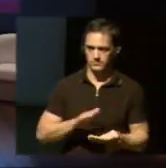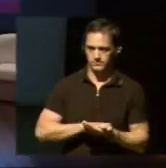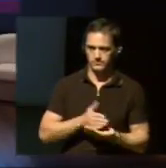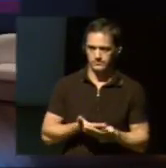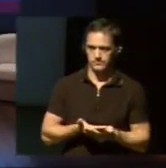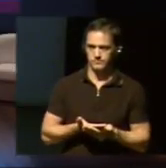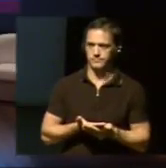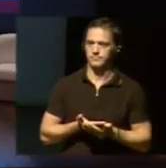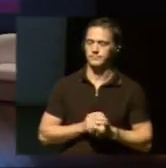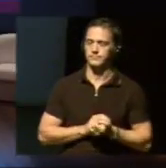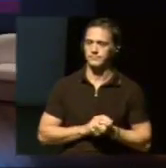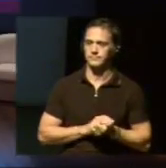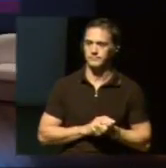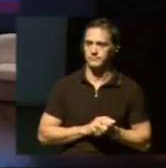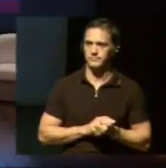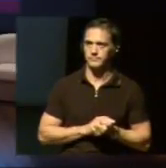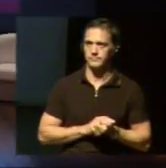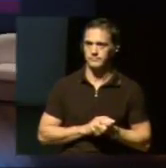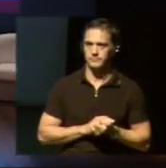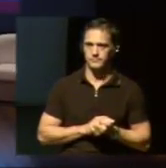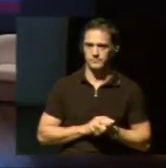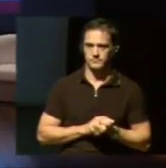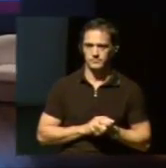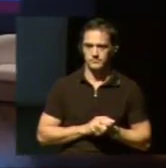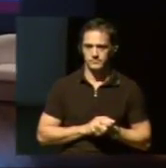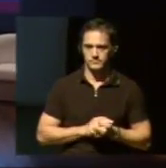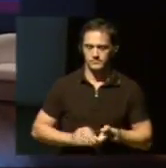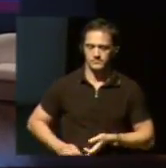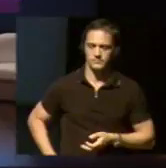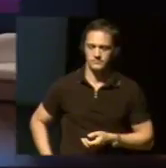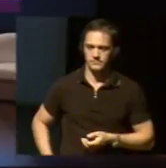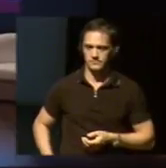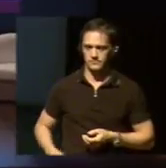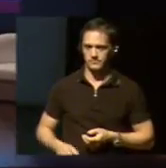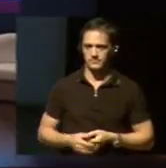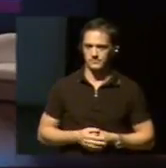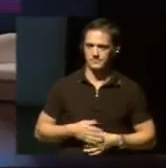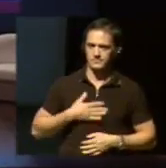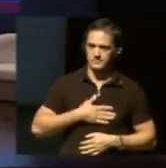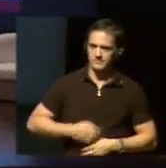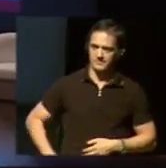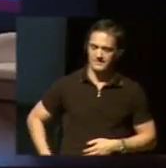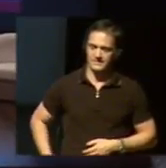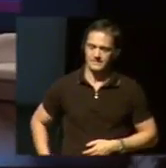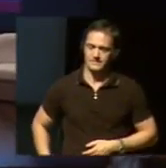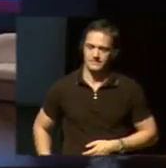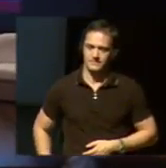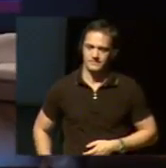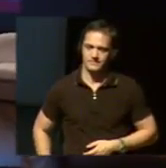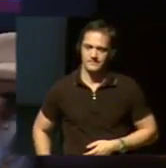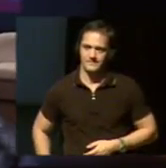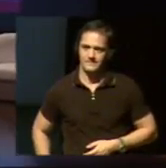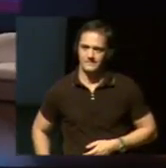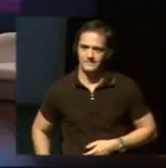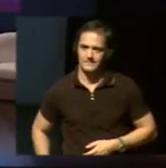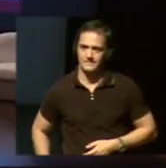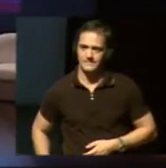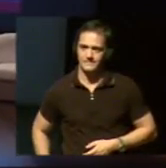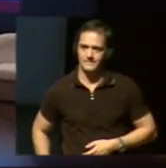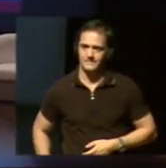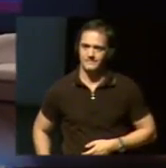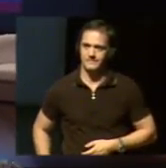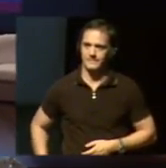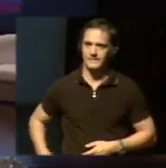Bom dia, empresários, senhores e senhoras. É muito prazer